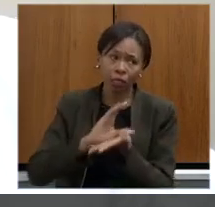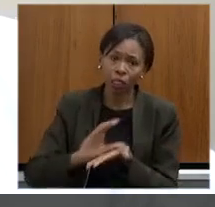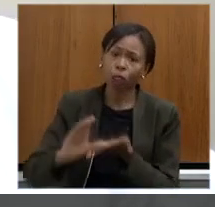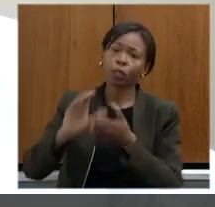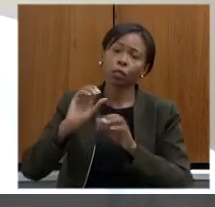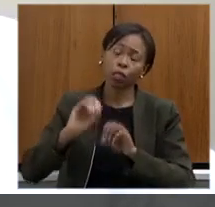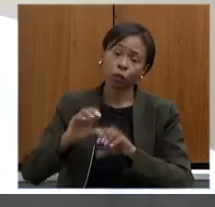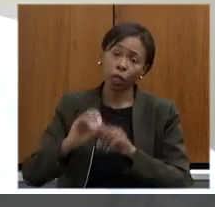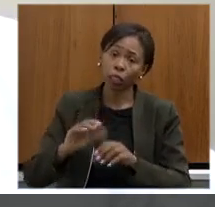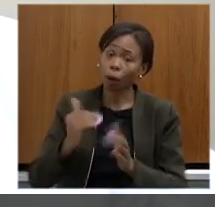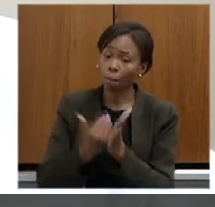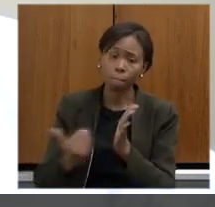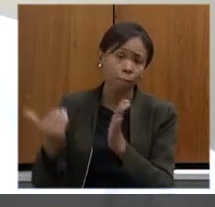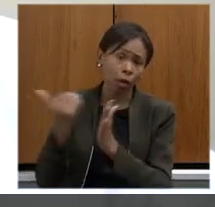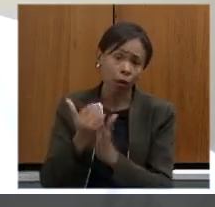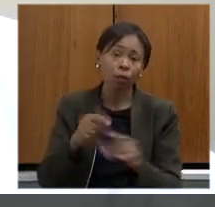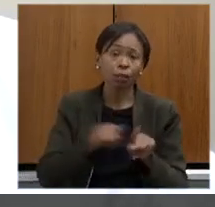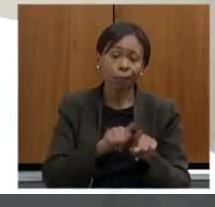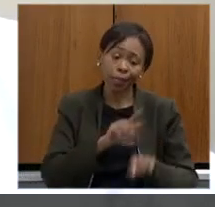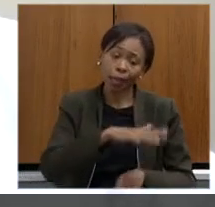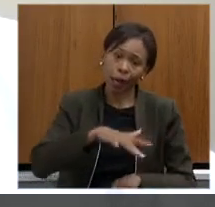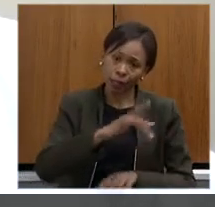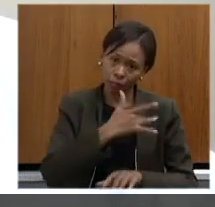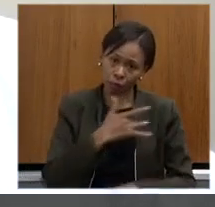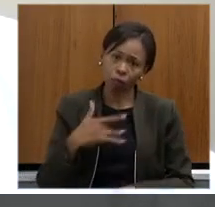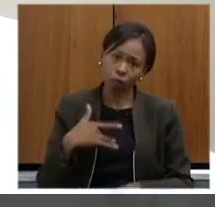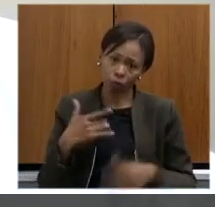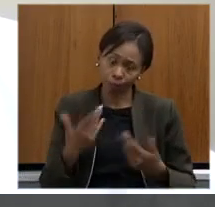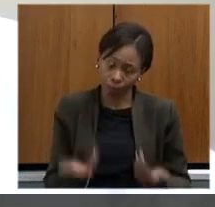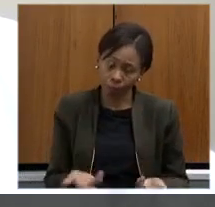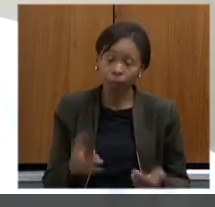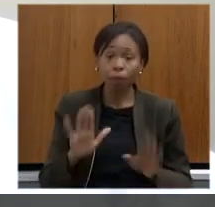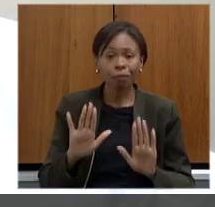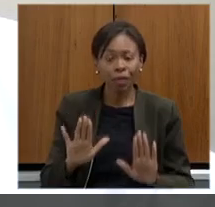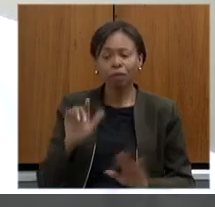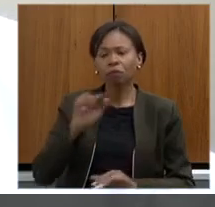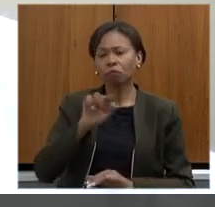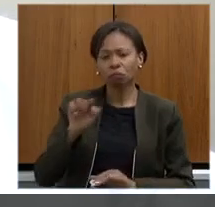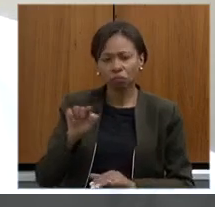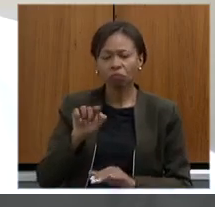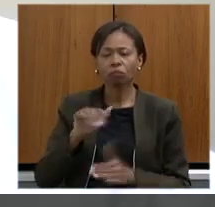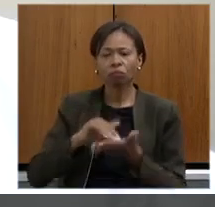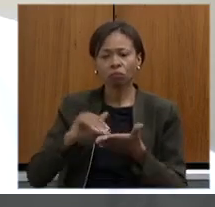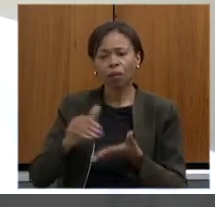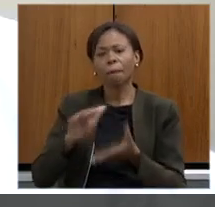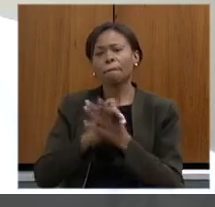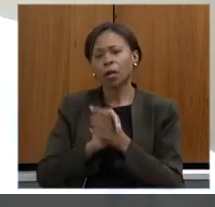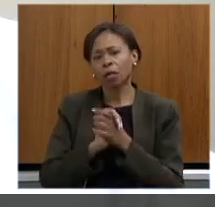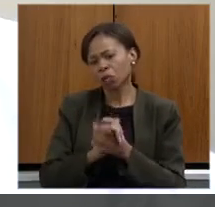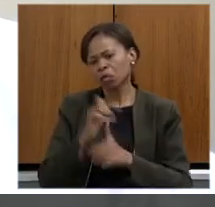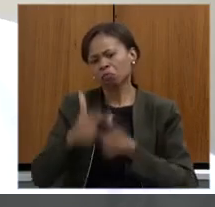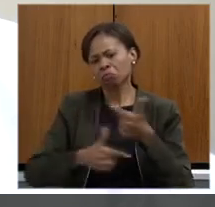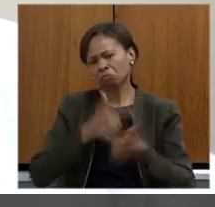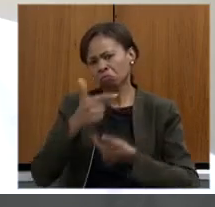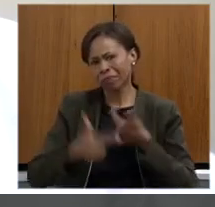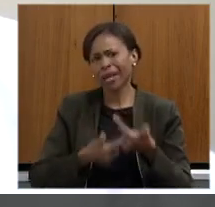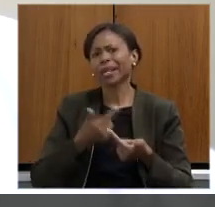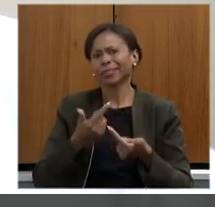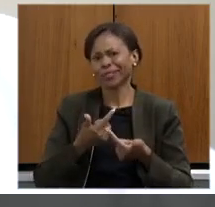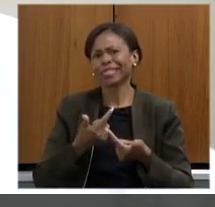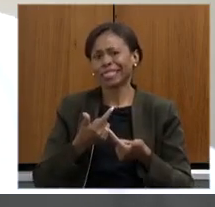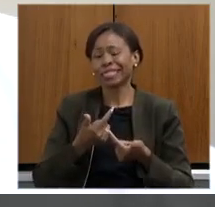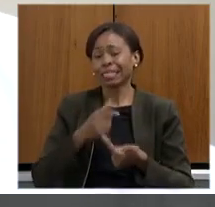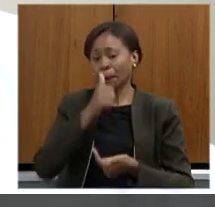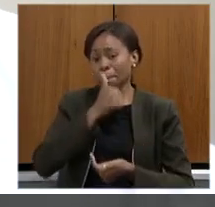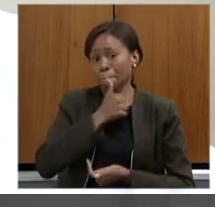mais amplos da mesma maneira na saúde parabéns por terem conseguido fazer tampo numa situação tão adversa E